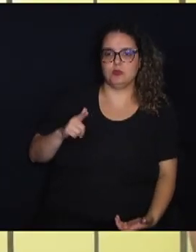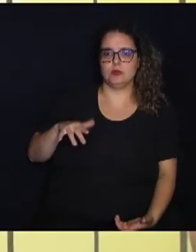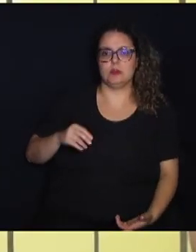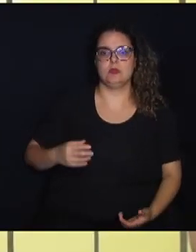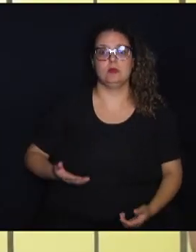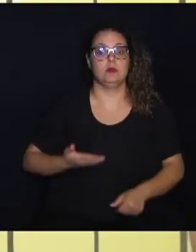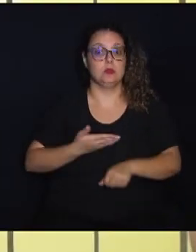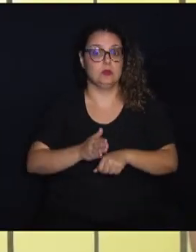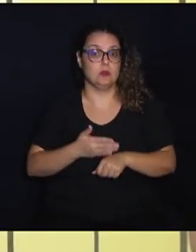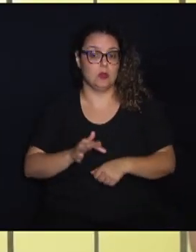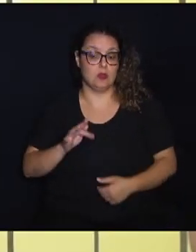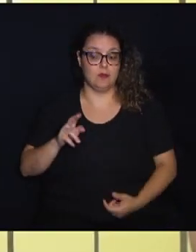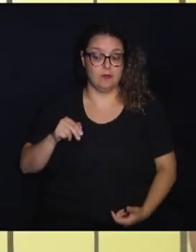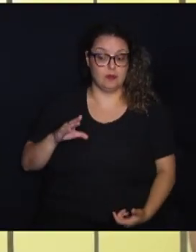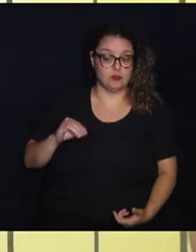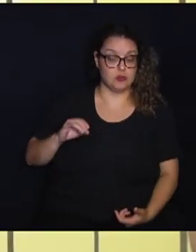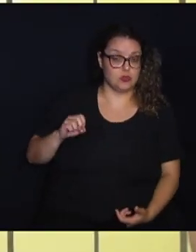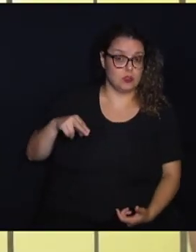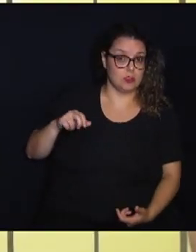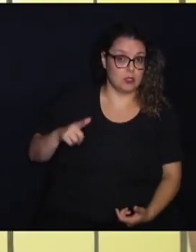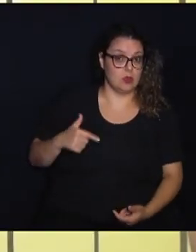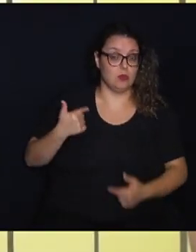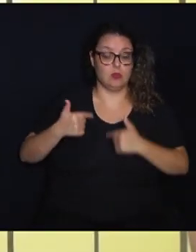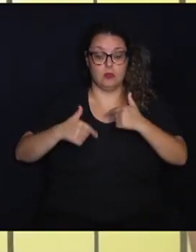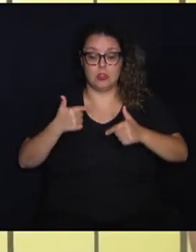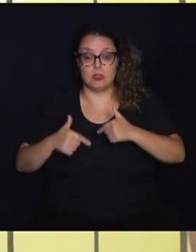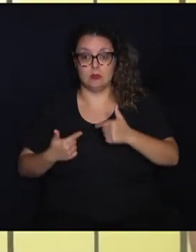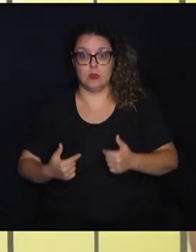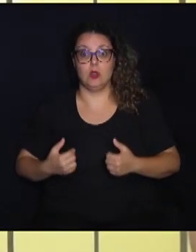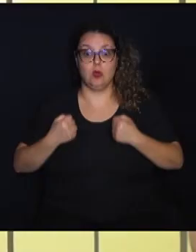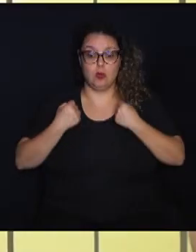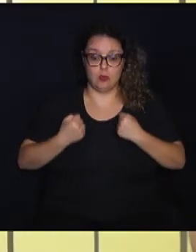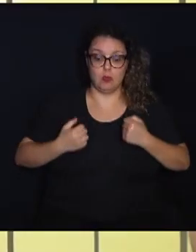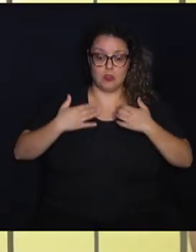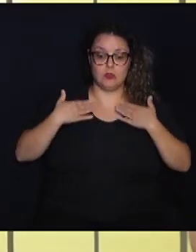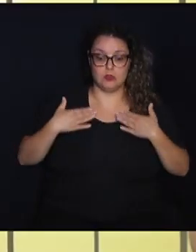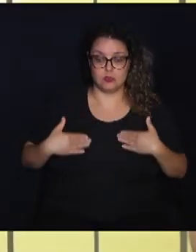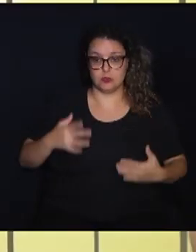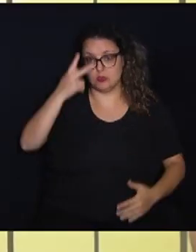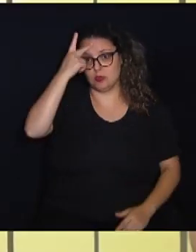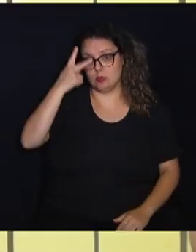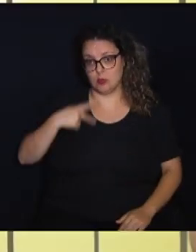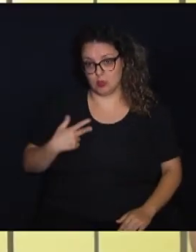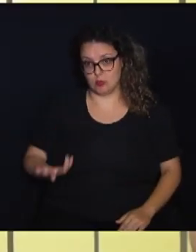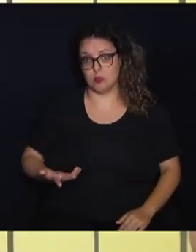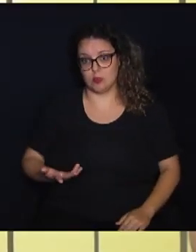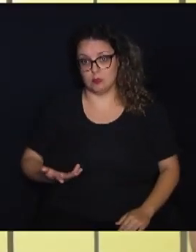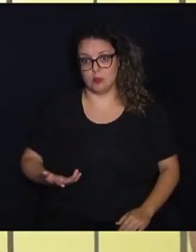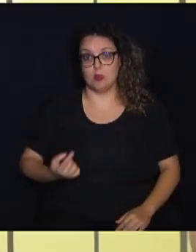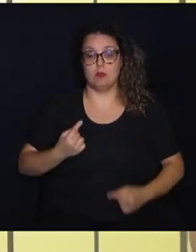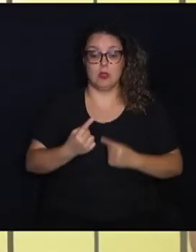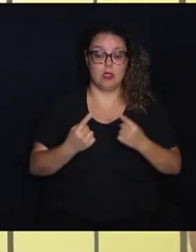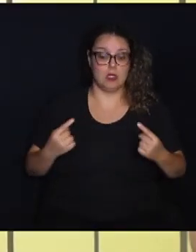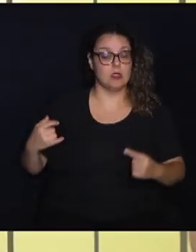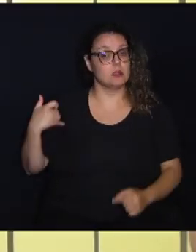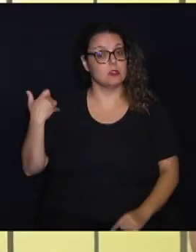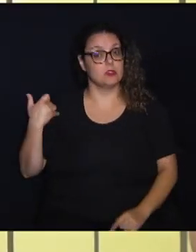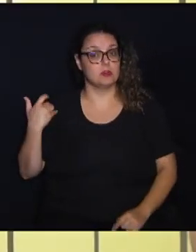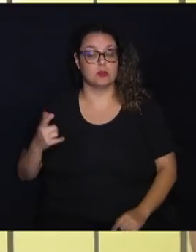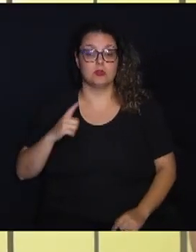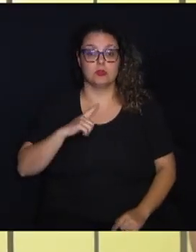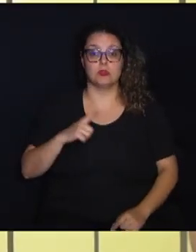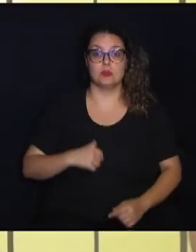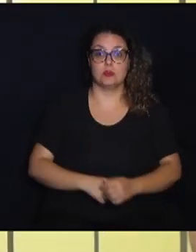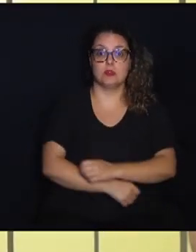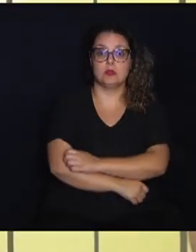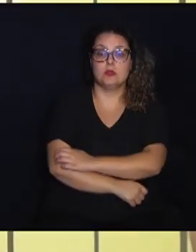funcional ou num treinamento que ela trabalhe somente com o peso do corpo dela. Porém, cada idade a gente tem